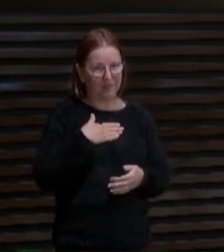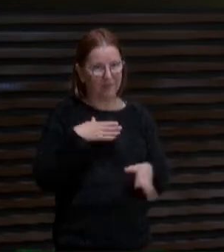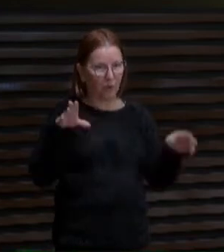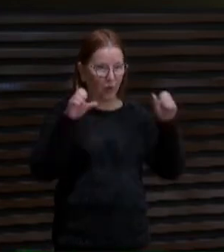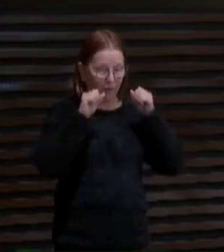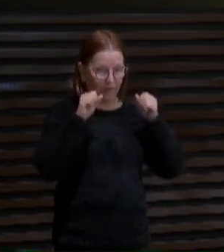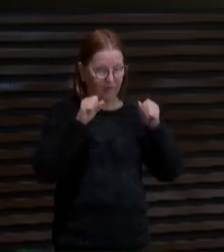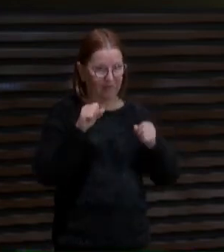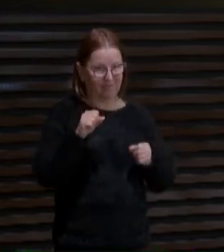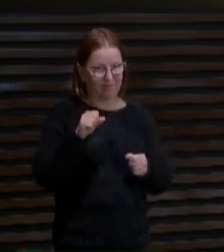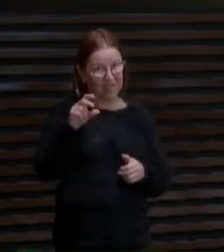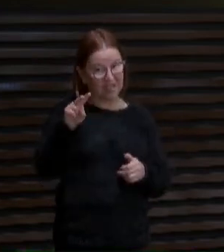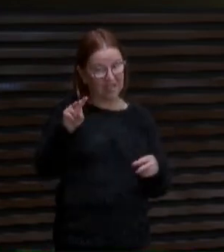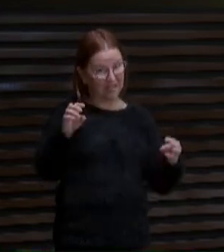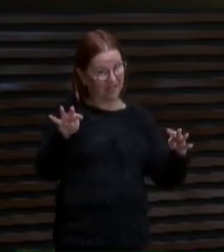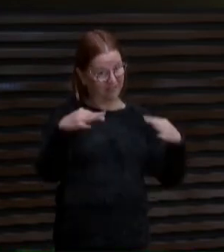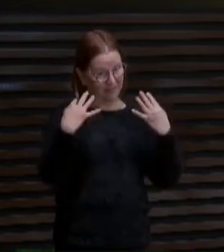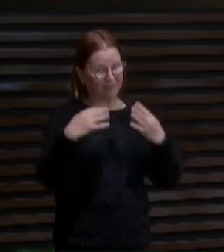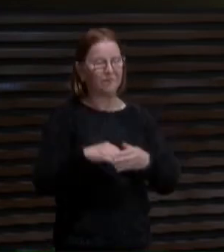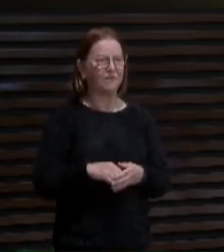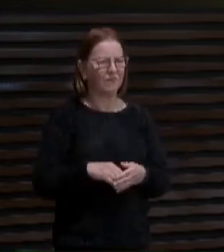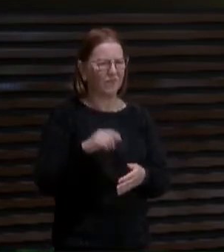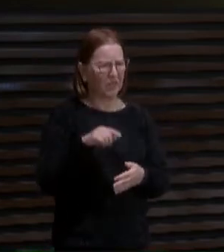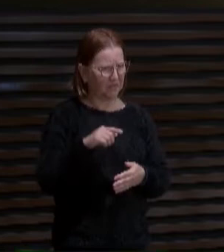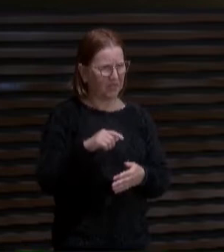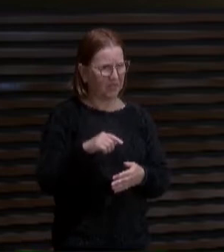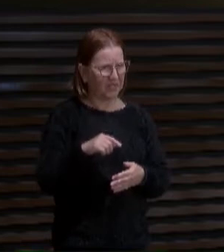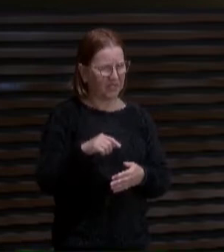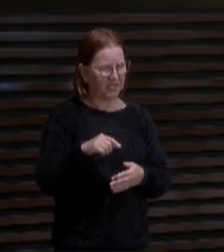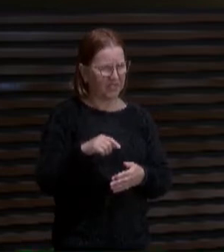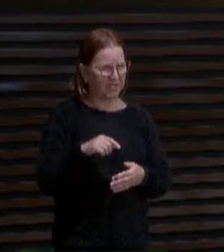se você ouve a Deus meu querido eu ouço a Deus